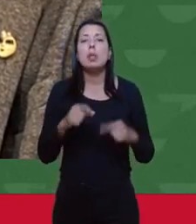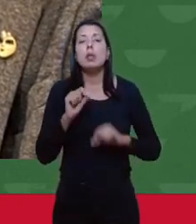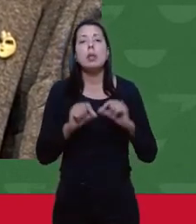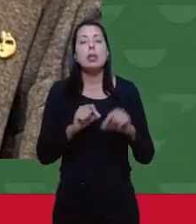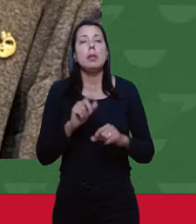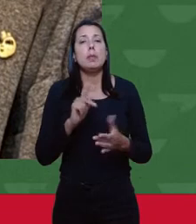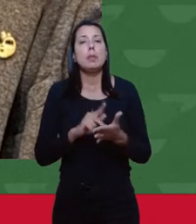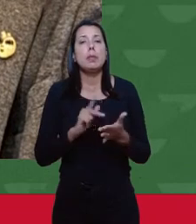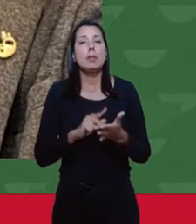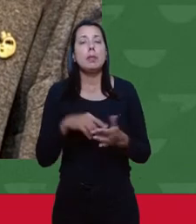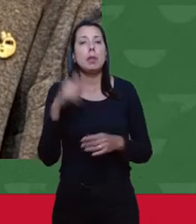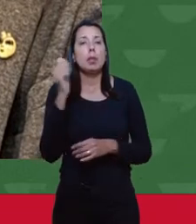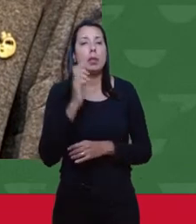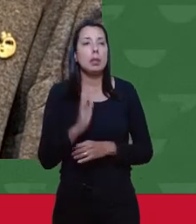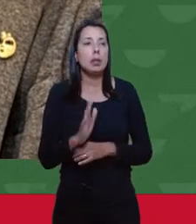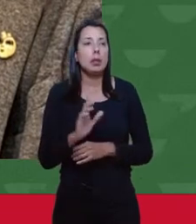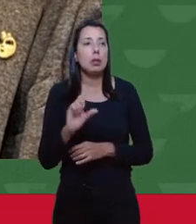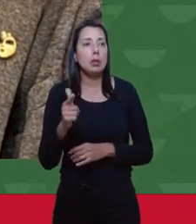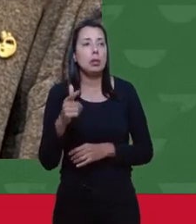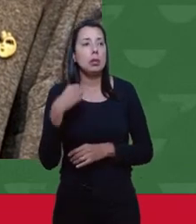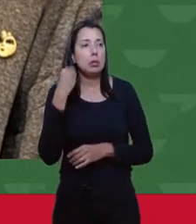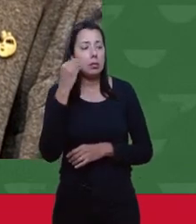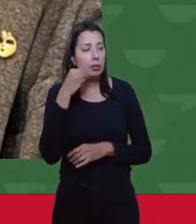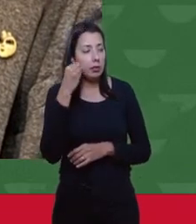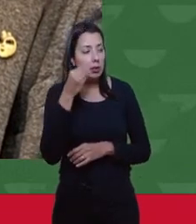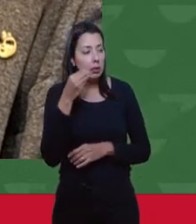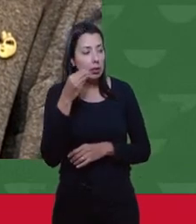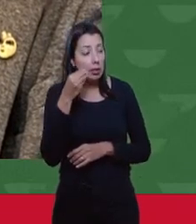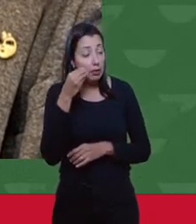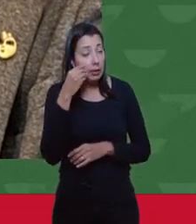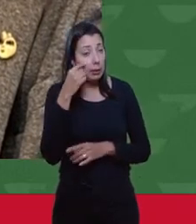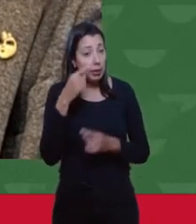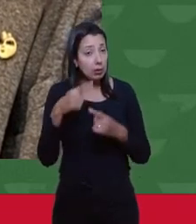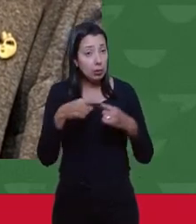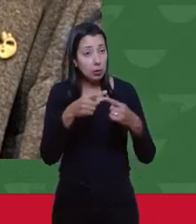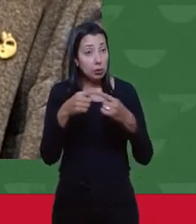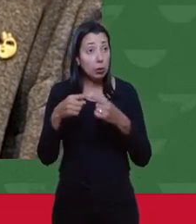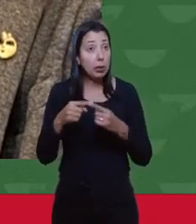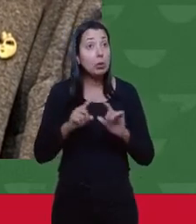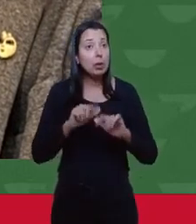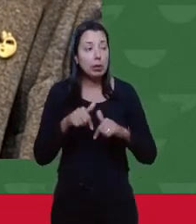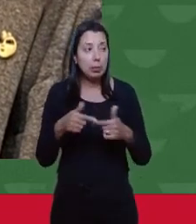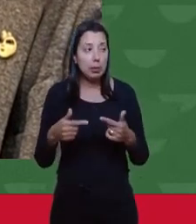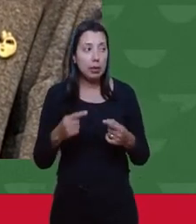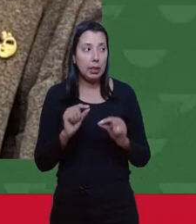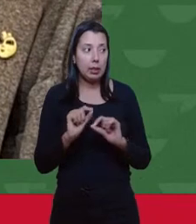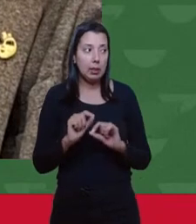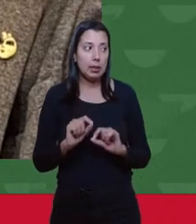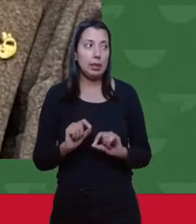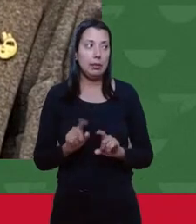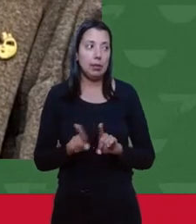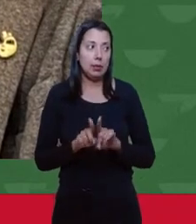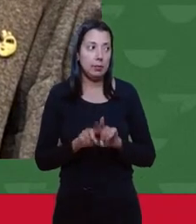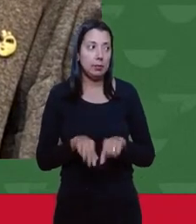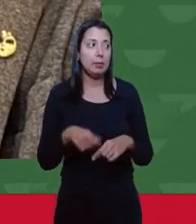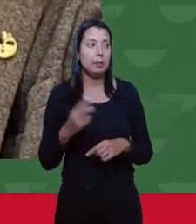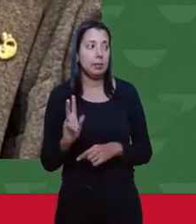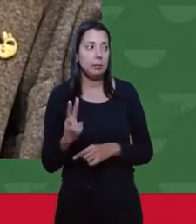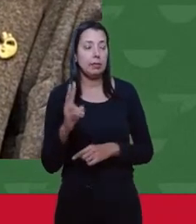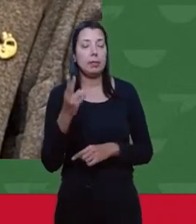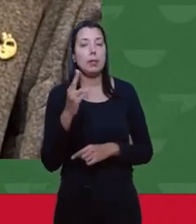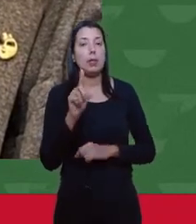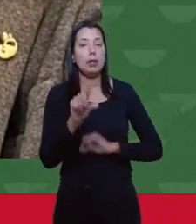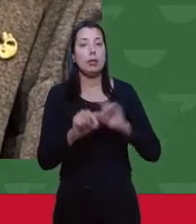precisaria efetivamente no Brasil, olhando outras experiências do mundo, sobre políticas públicas para a gente dar valor a